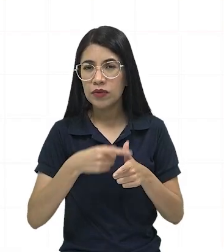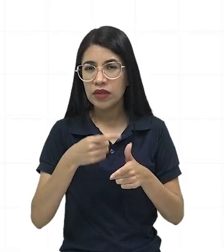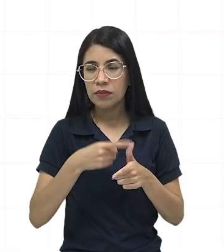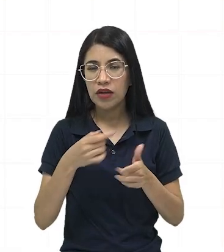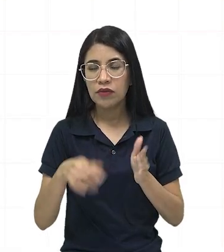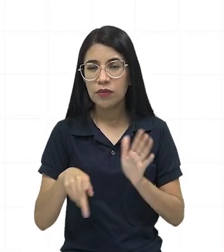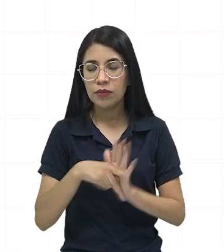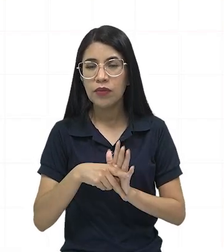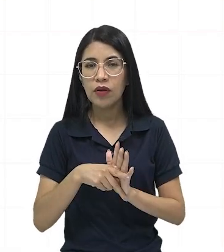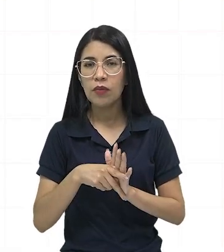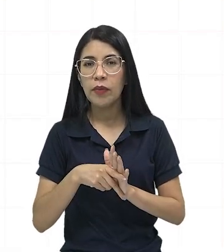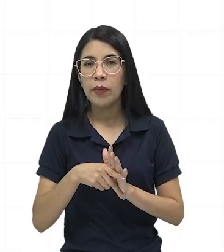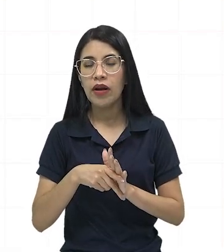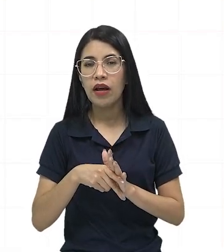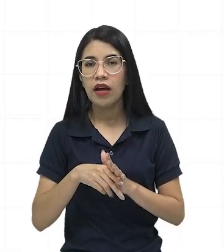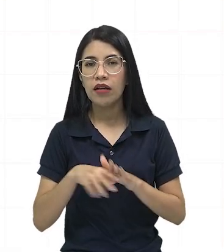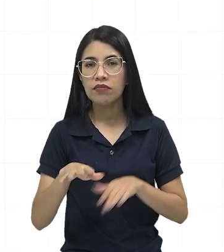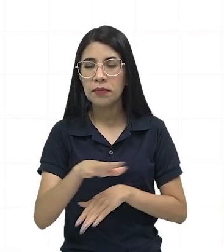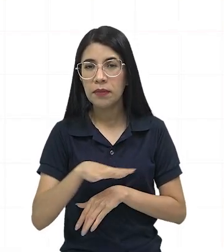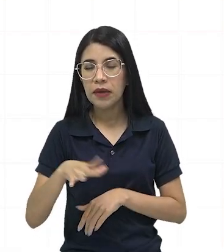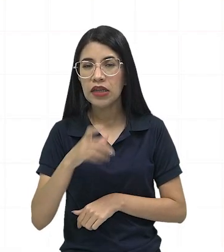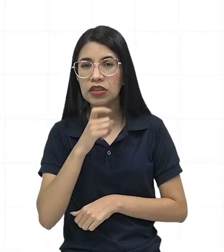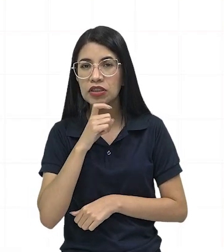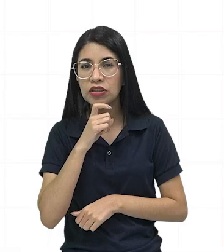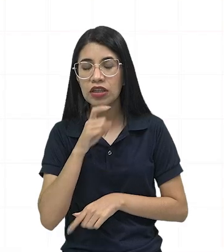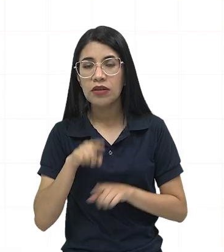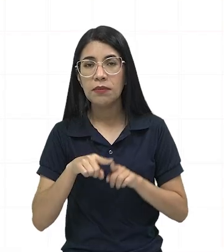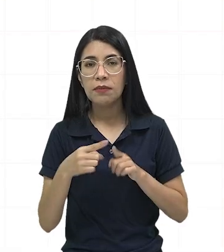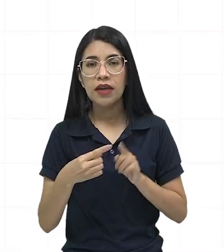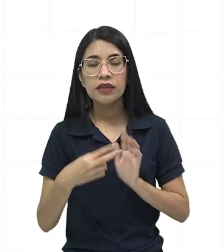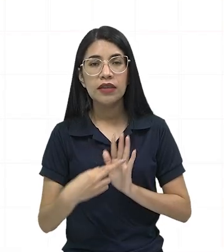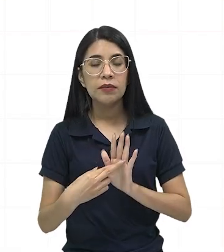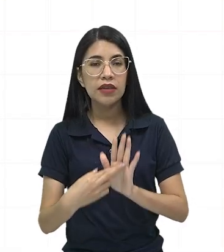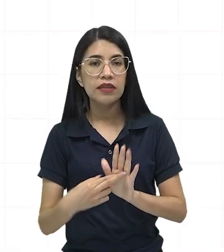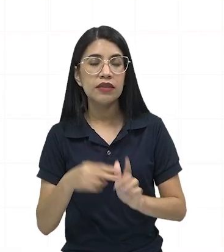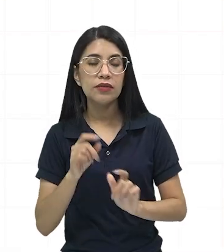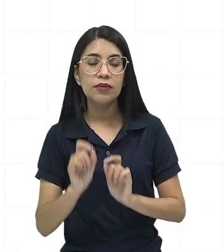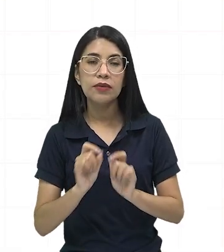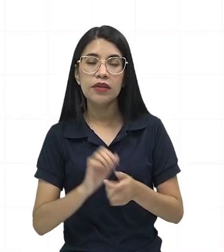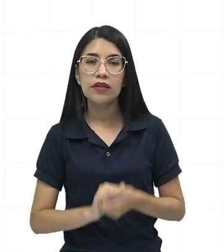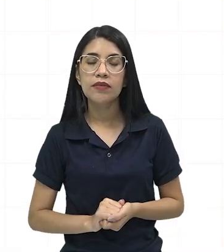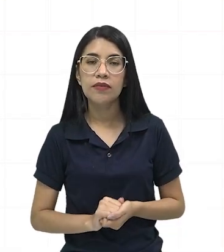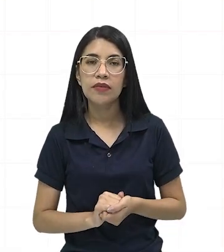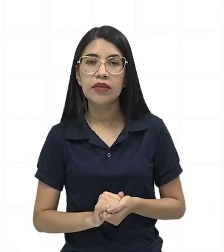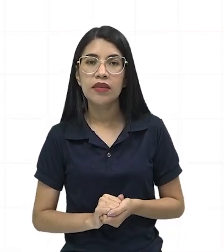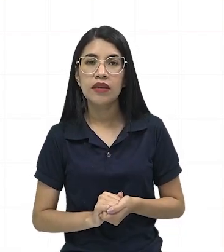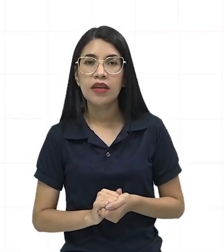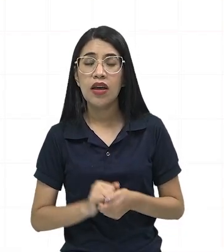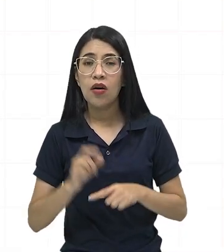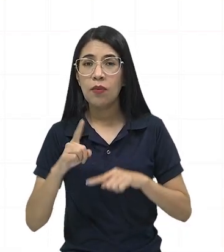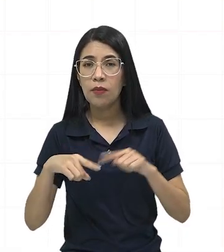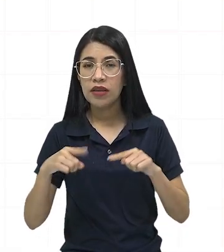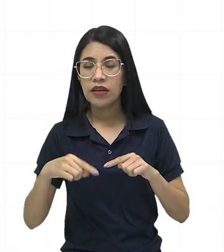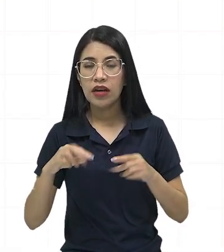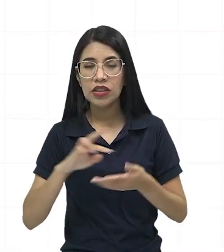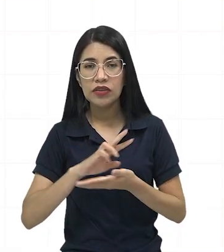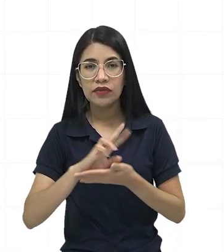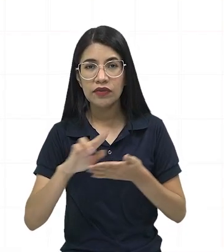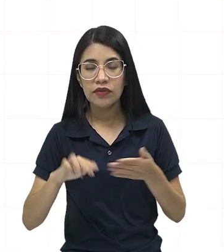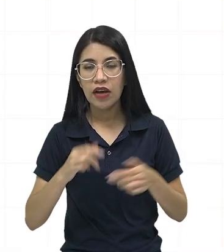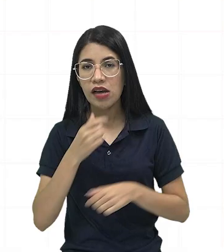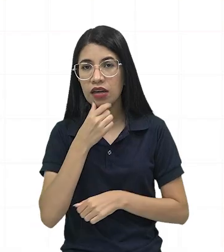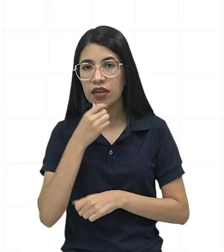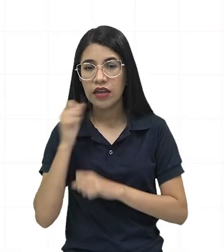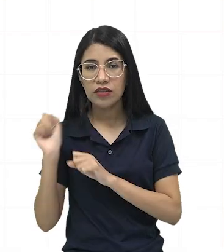né? O que não é muito comum no Brasil. Contudo, o que ela representa? Representa essa invasão de produtos ingleses que